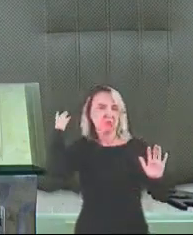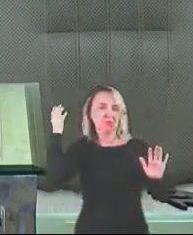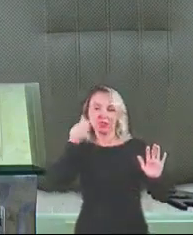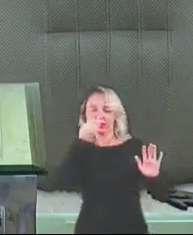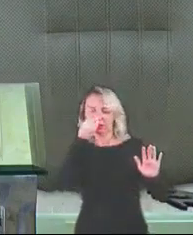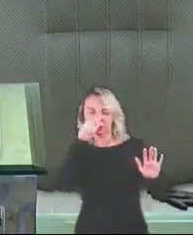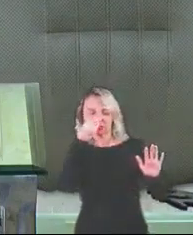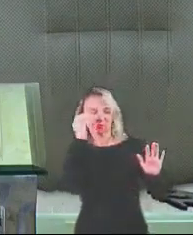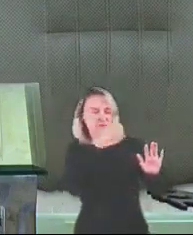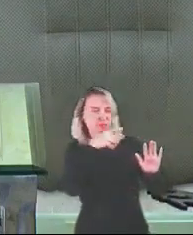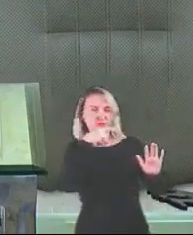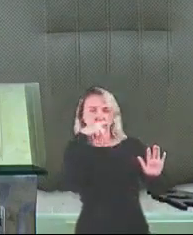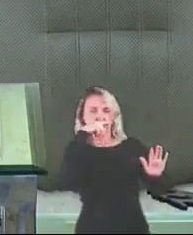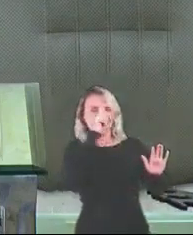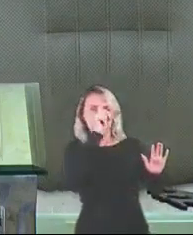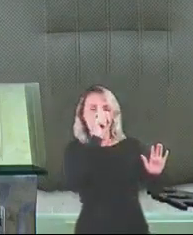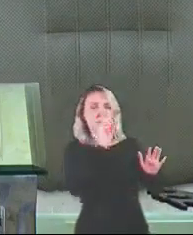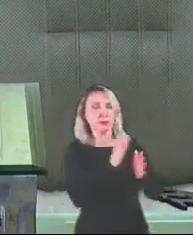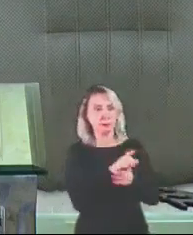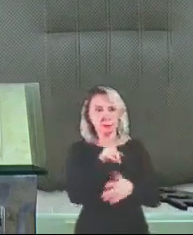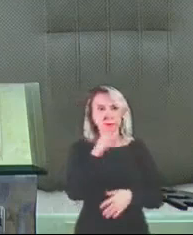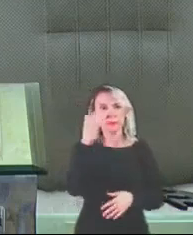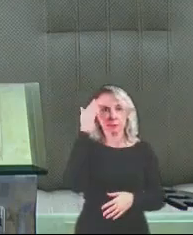Os irmãos sabem que o próprio Moisés